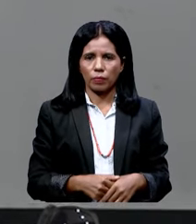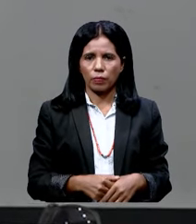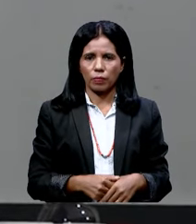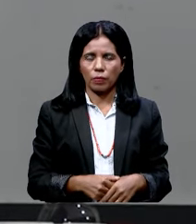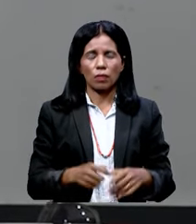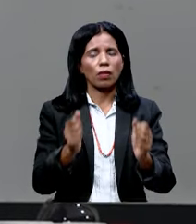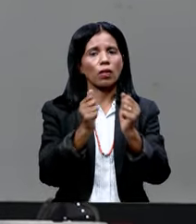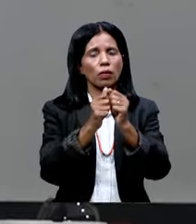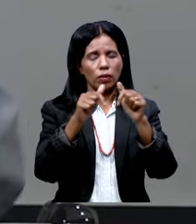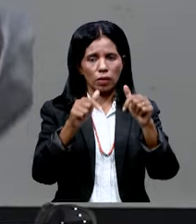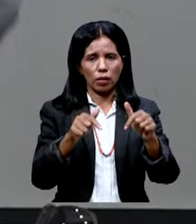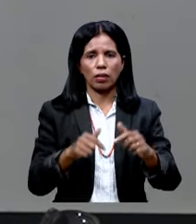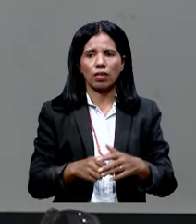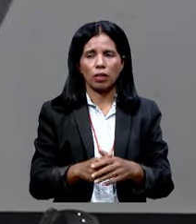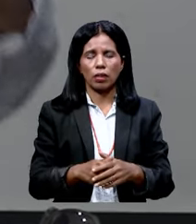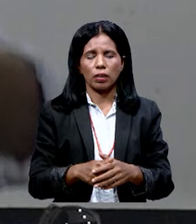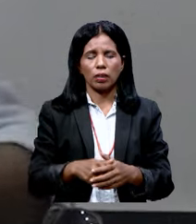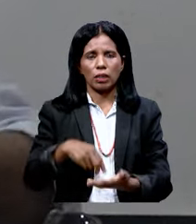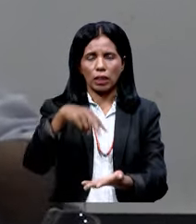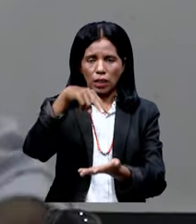Foi na Nemaca, sei,